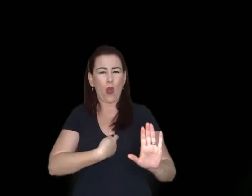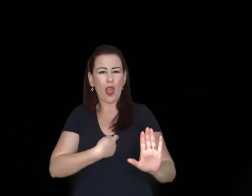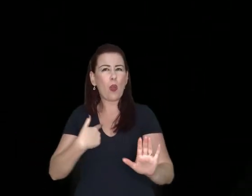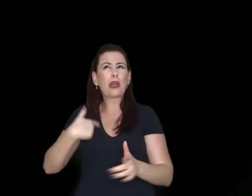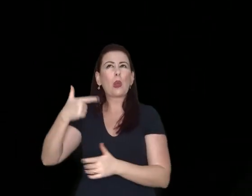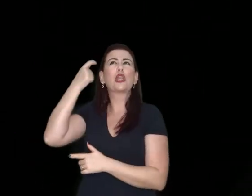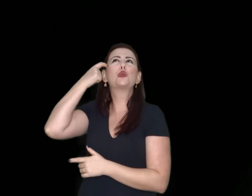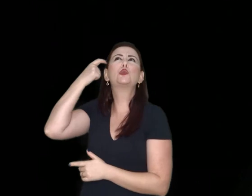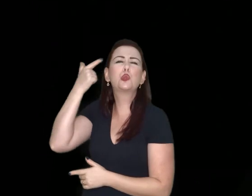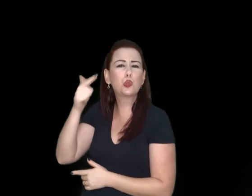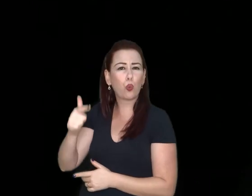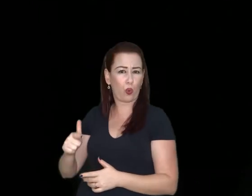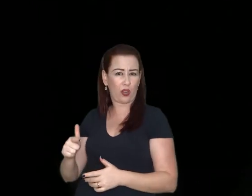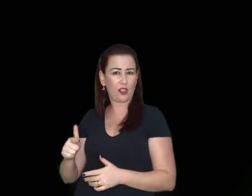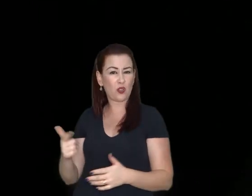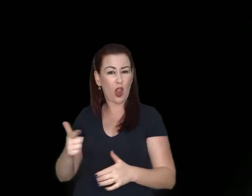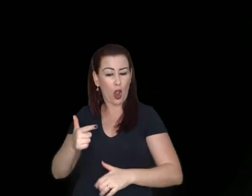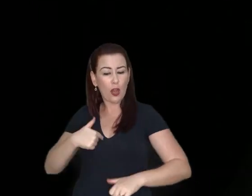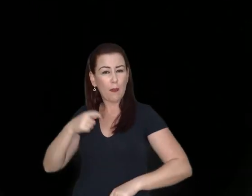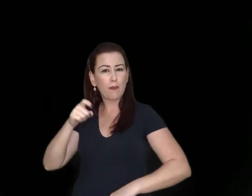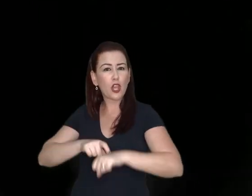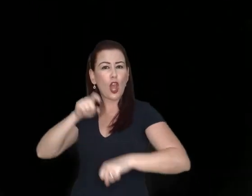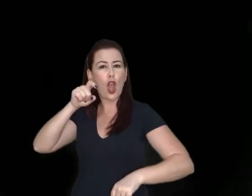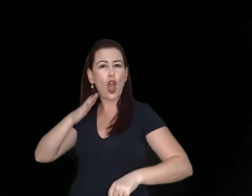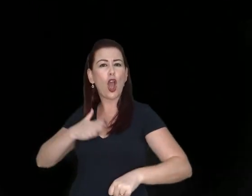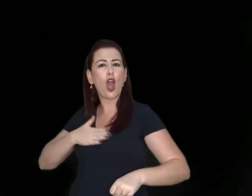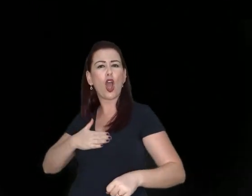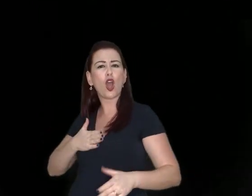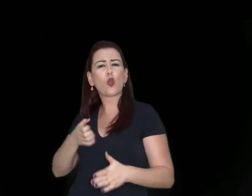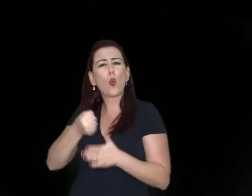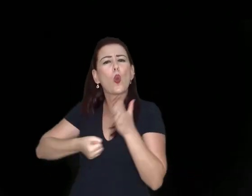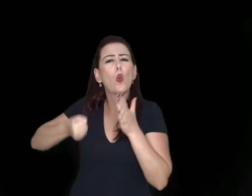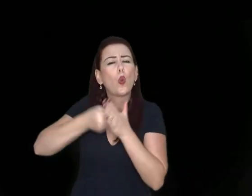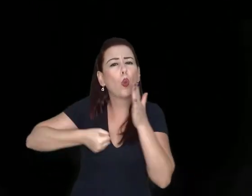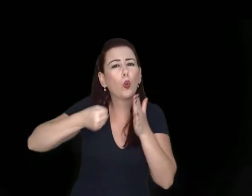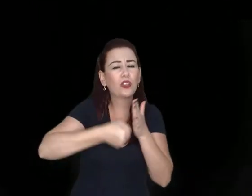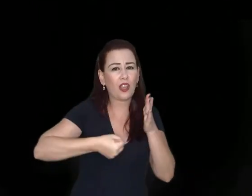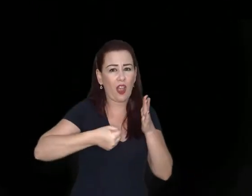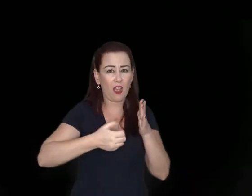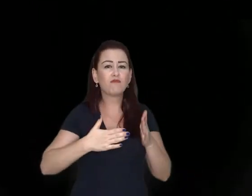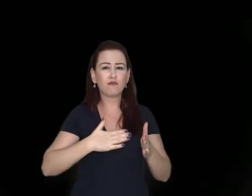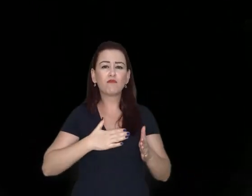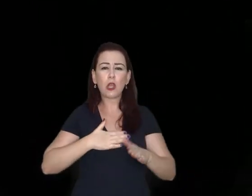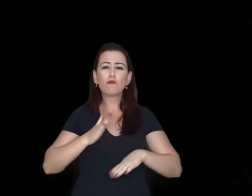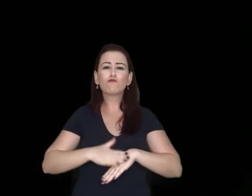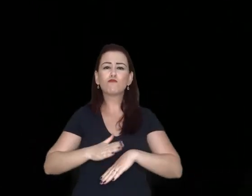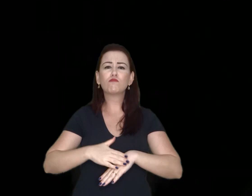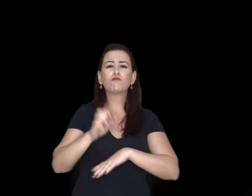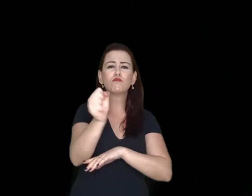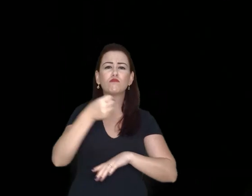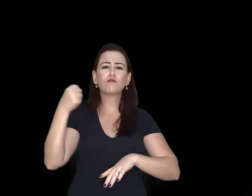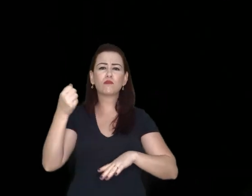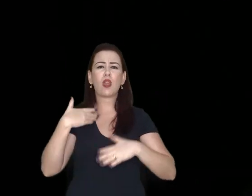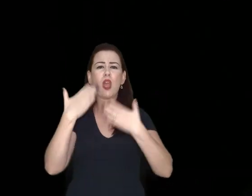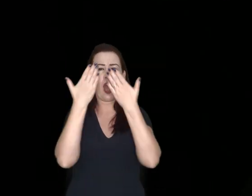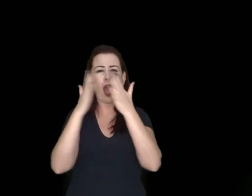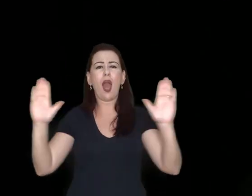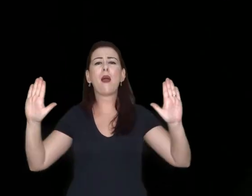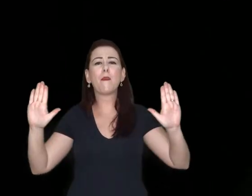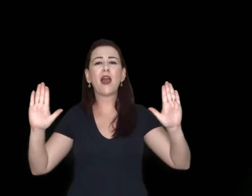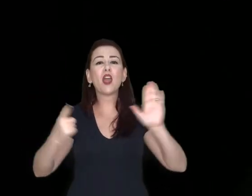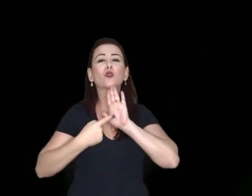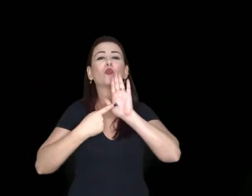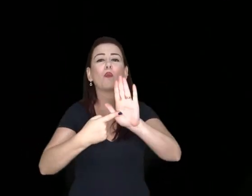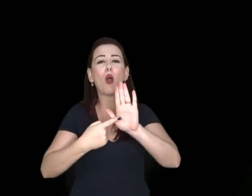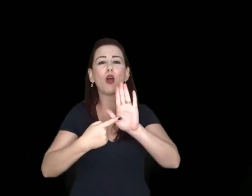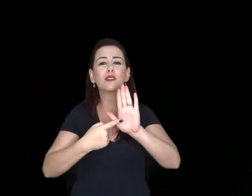juízo, vejo a hora de lutar. Eu abro a porta do armário que denota